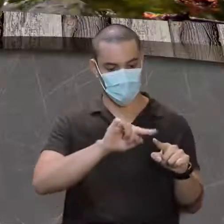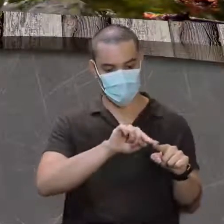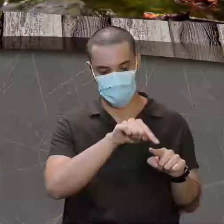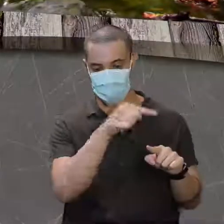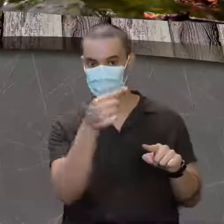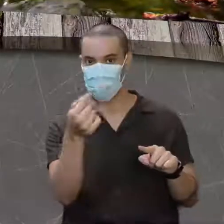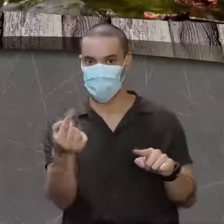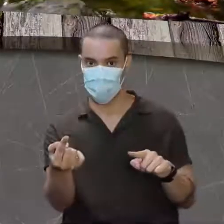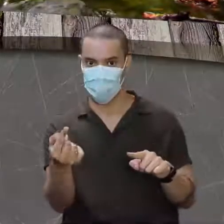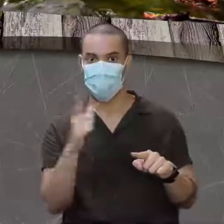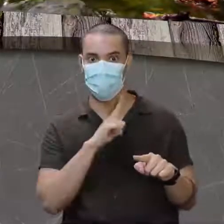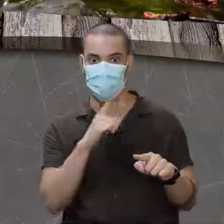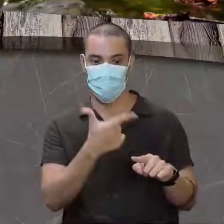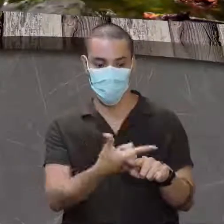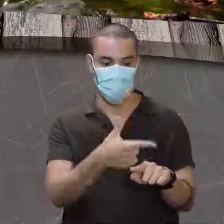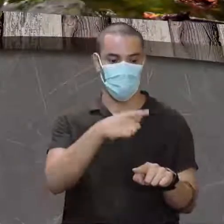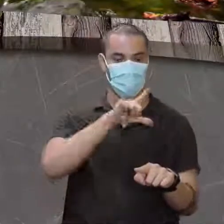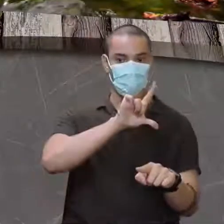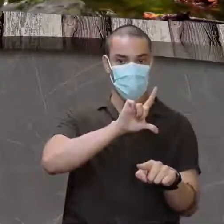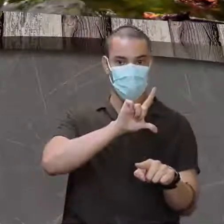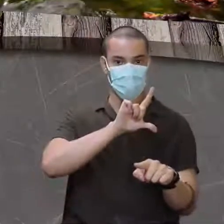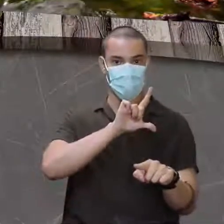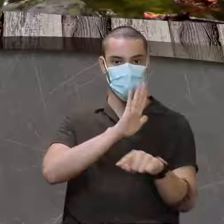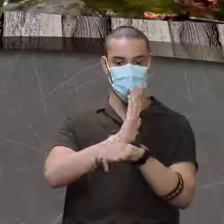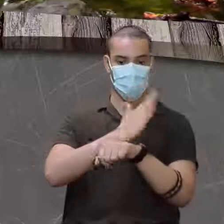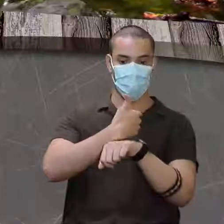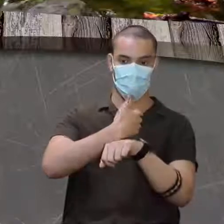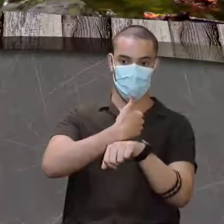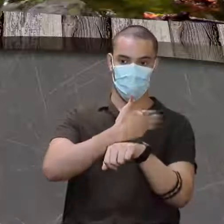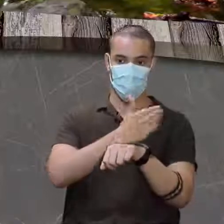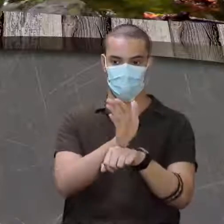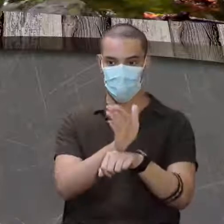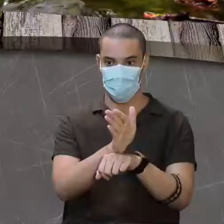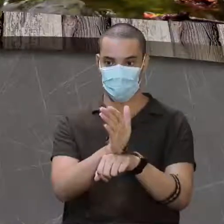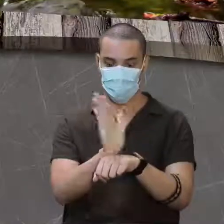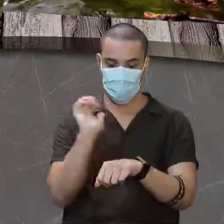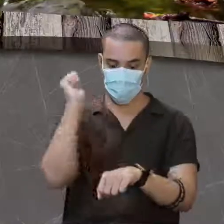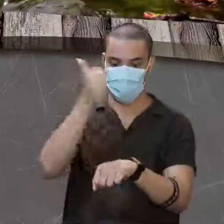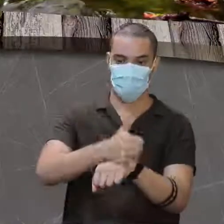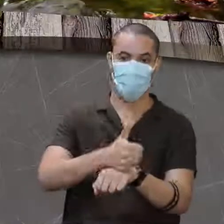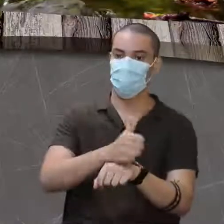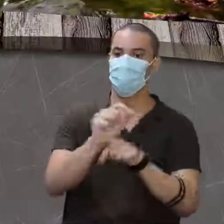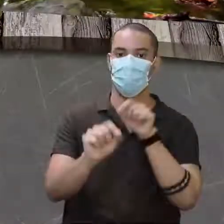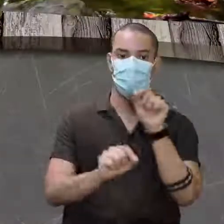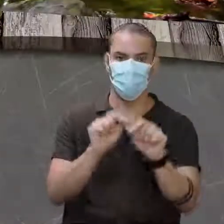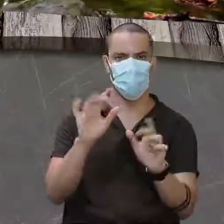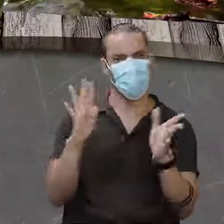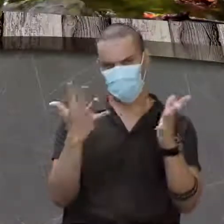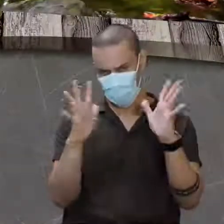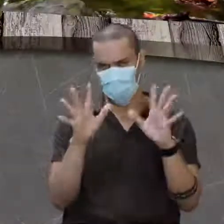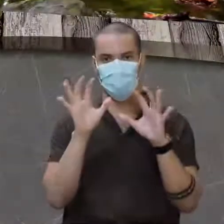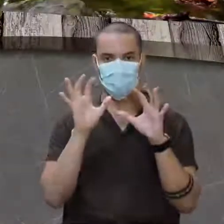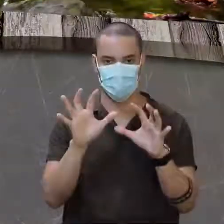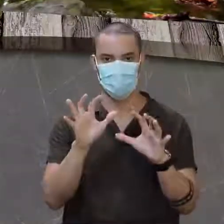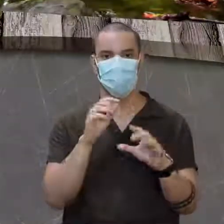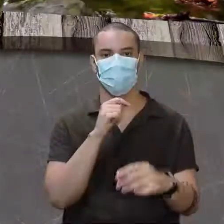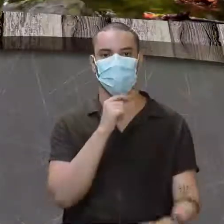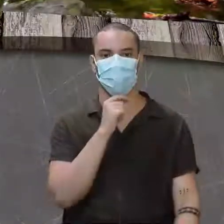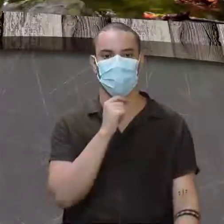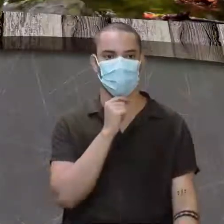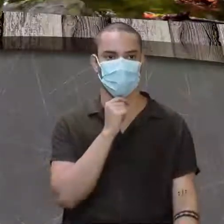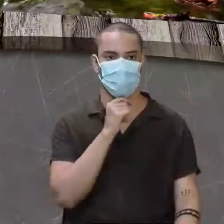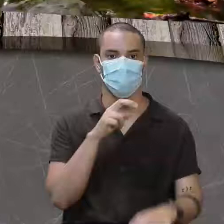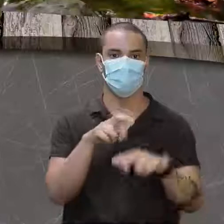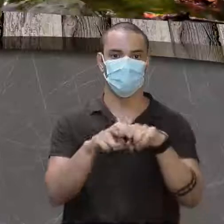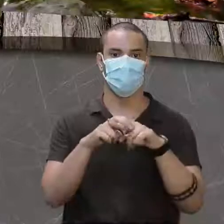um antecessor, né? Sucessor, aquele que vai substituir, algo desse naipe aí, tá bom? Então,